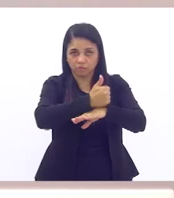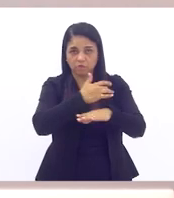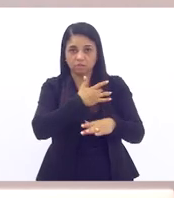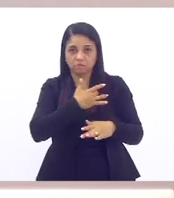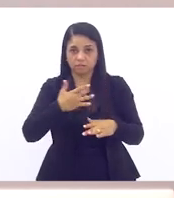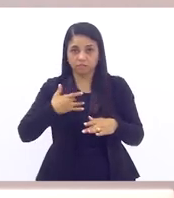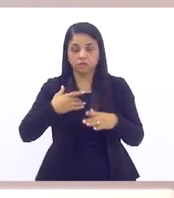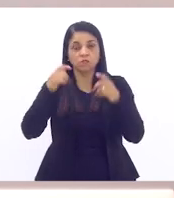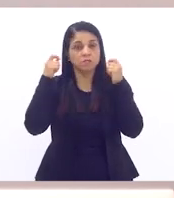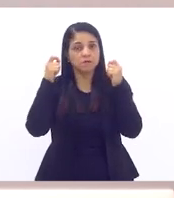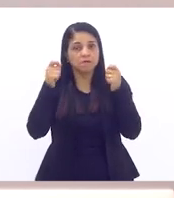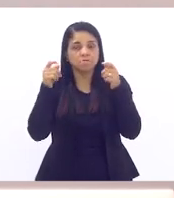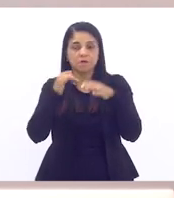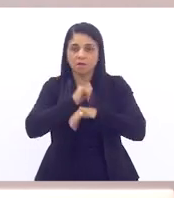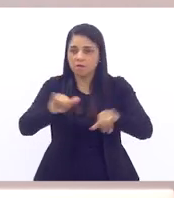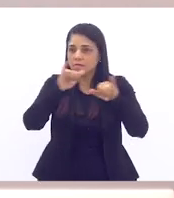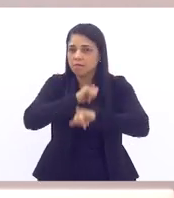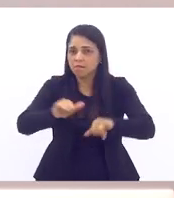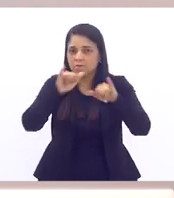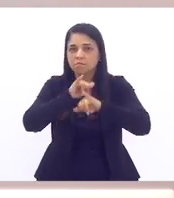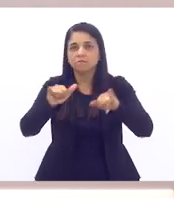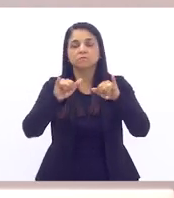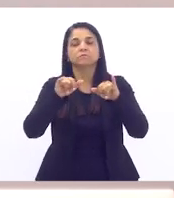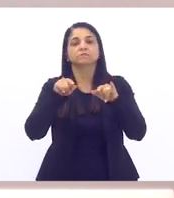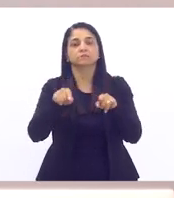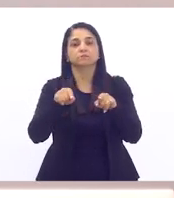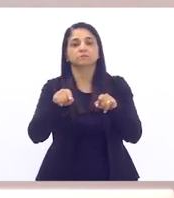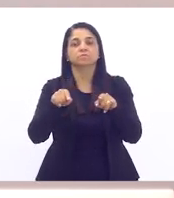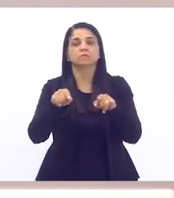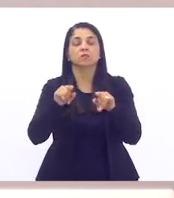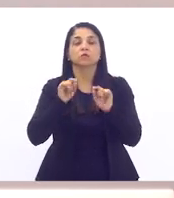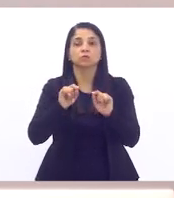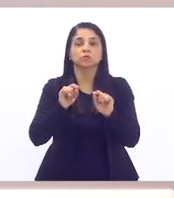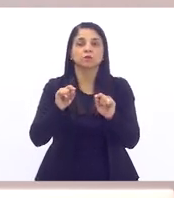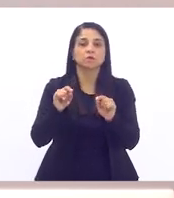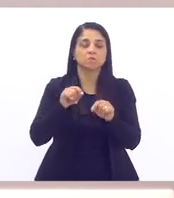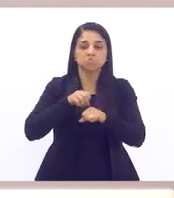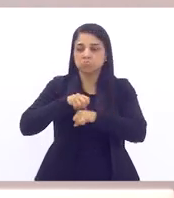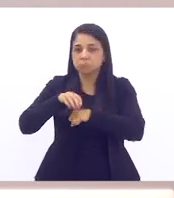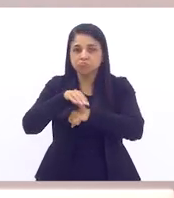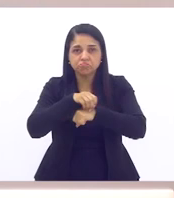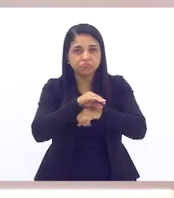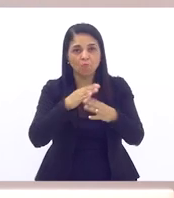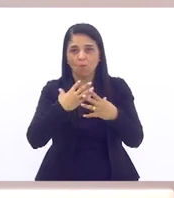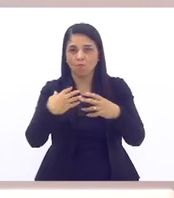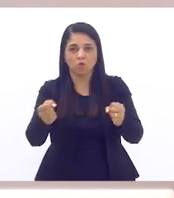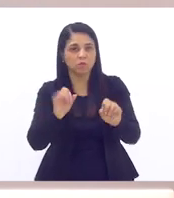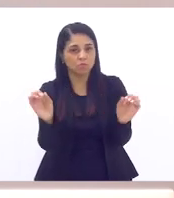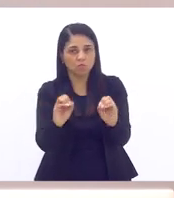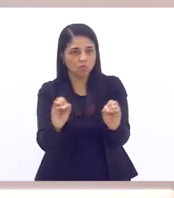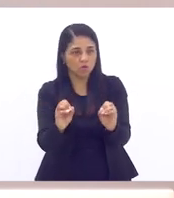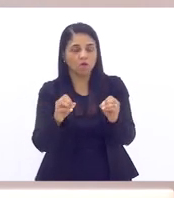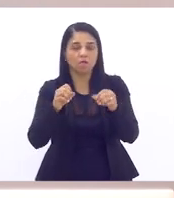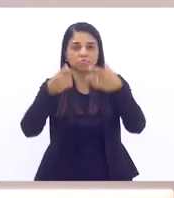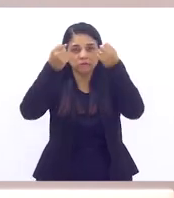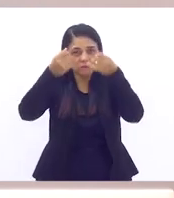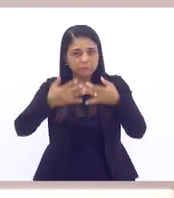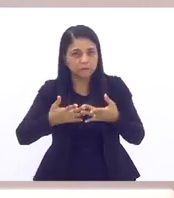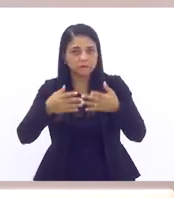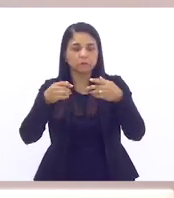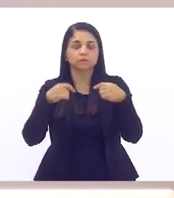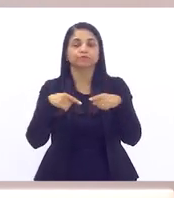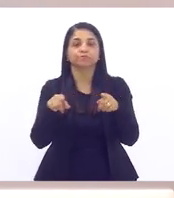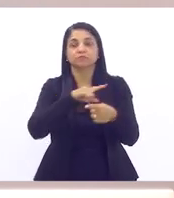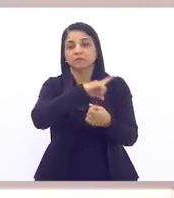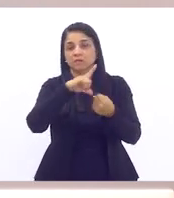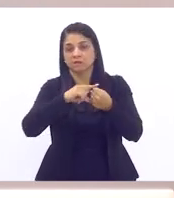campanhas de conscientização sobre a condição da Raridade e não transmissibilidade da doença para o público amplo artigo